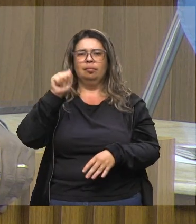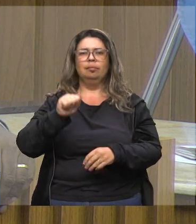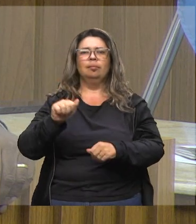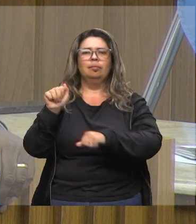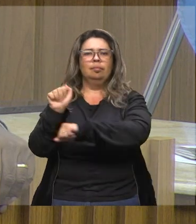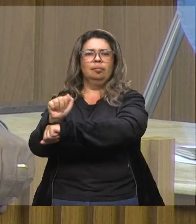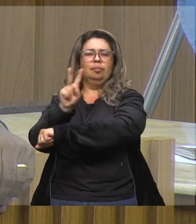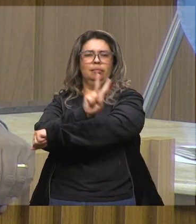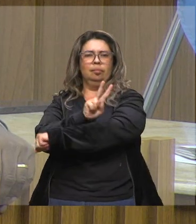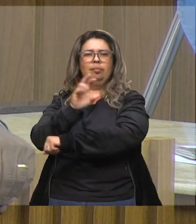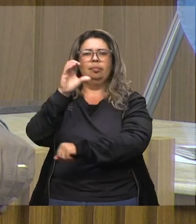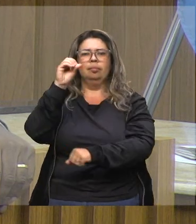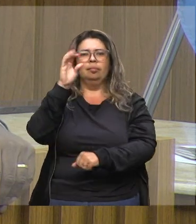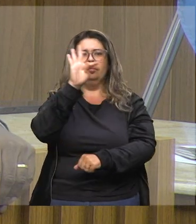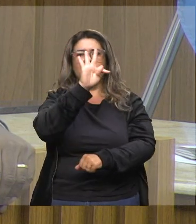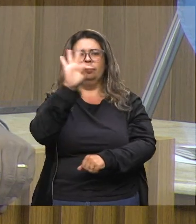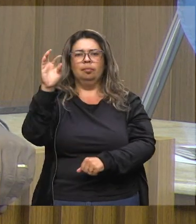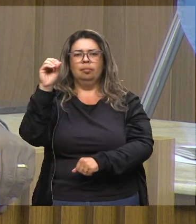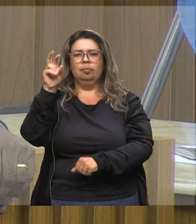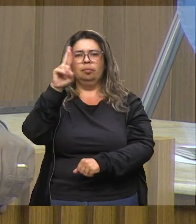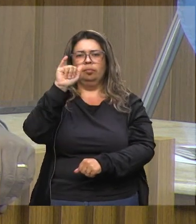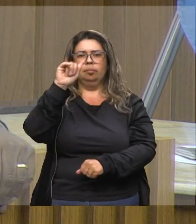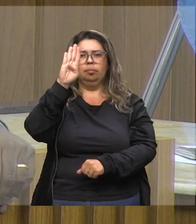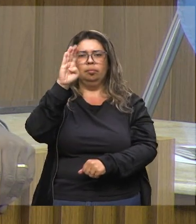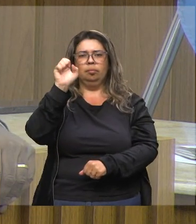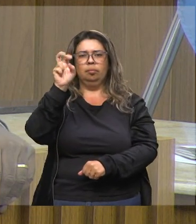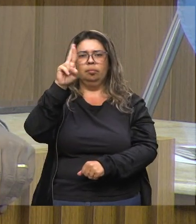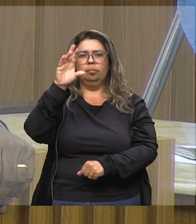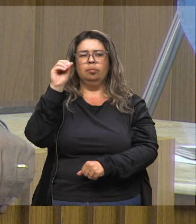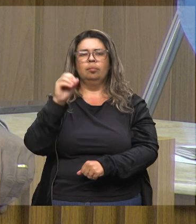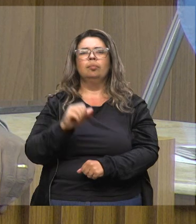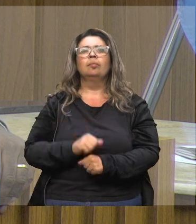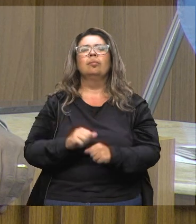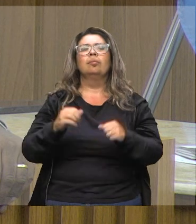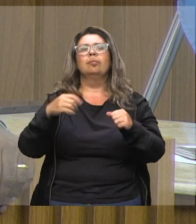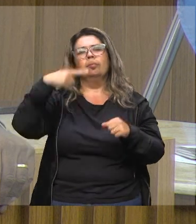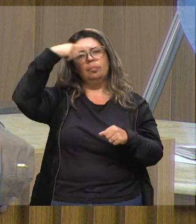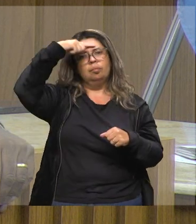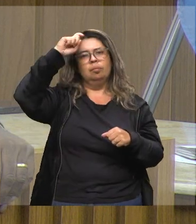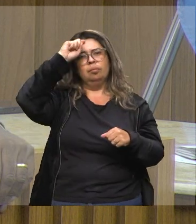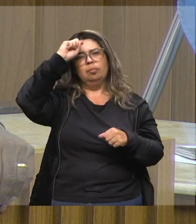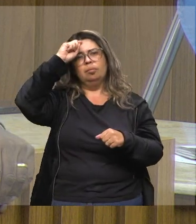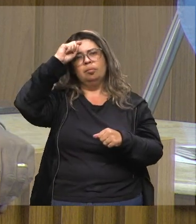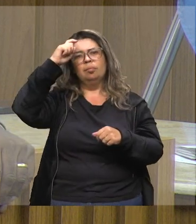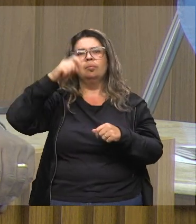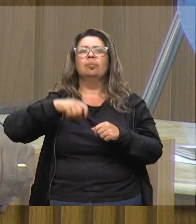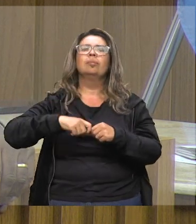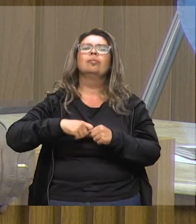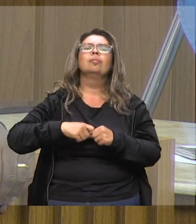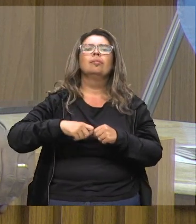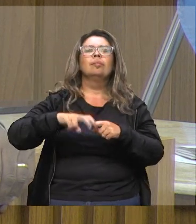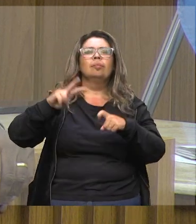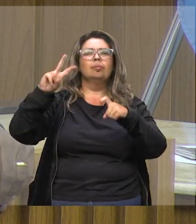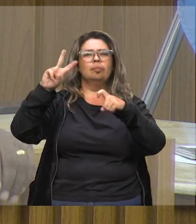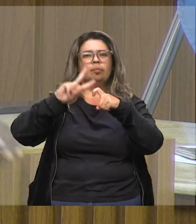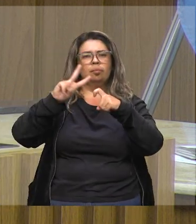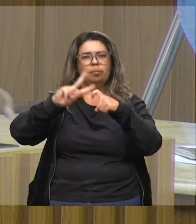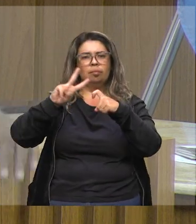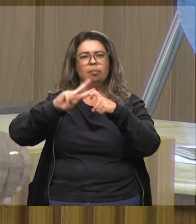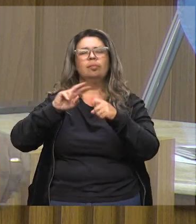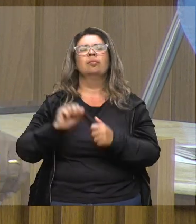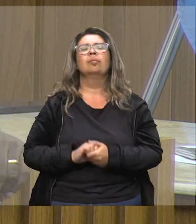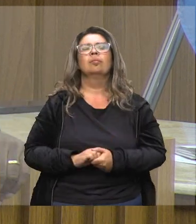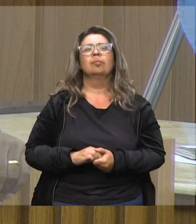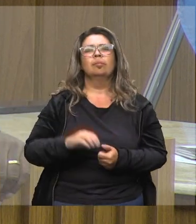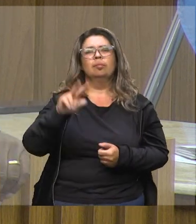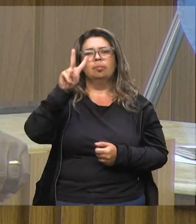Hospital Veterinário Vet House. Então, e também aquela via ali na Otto Ribeiro, naquela